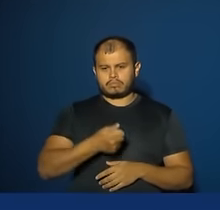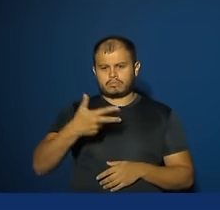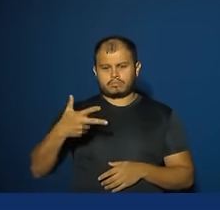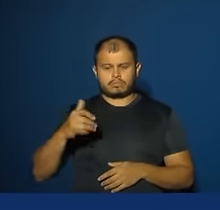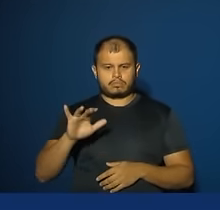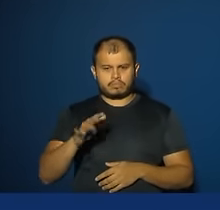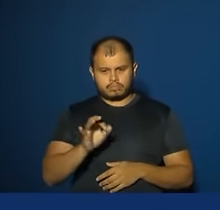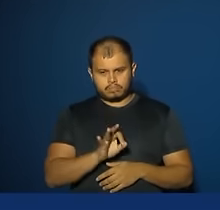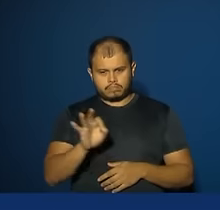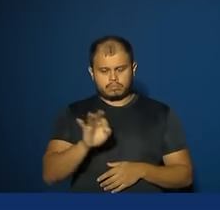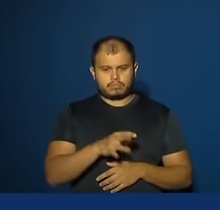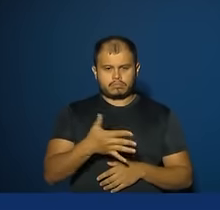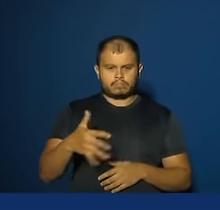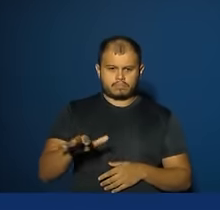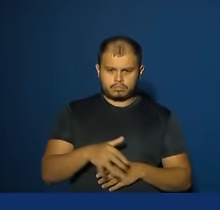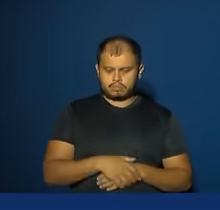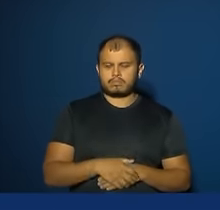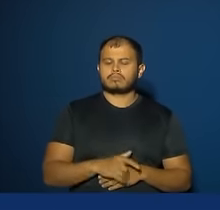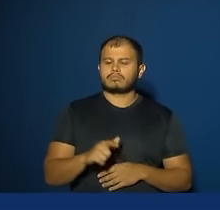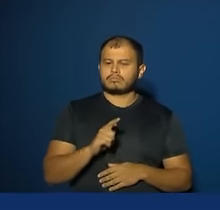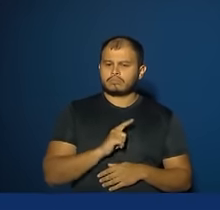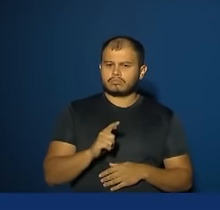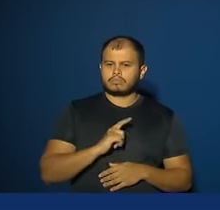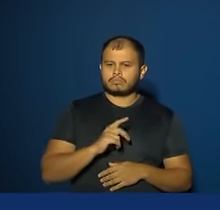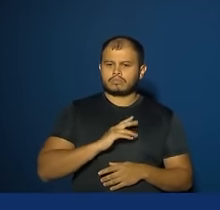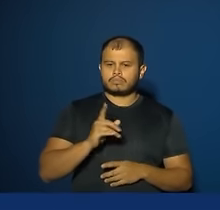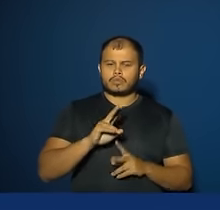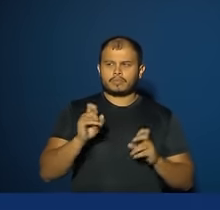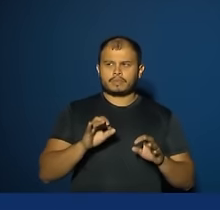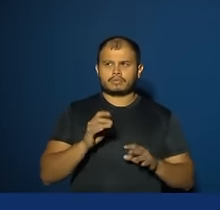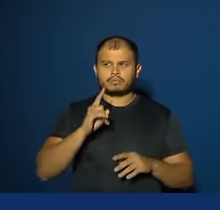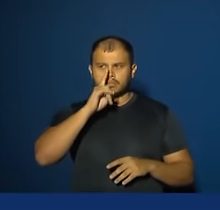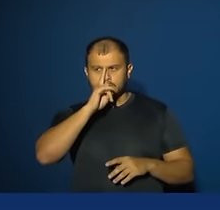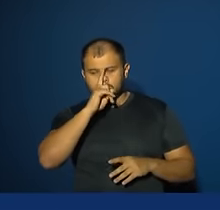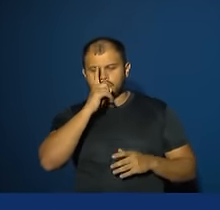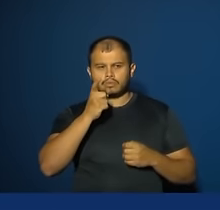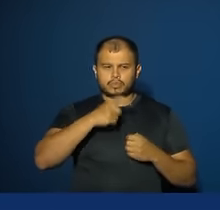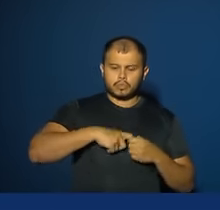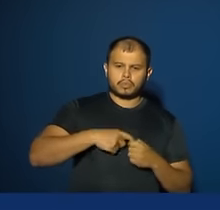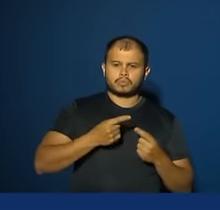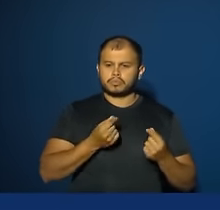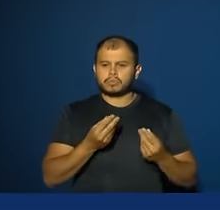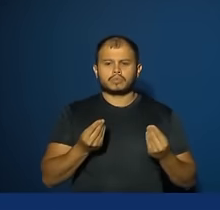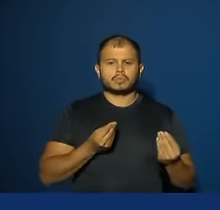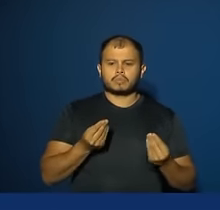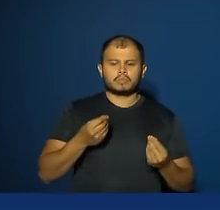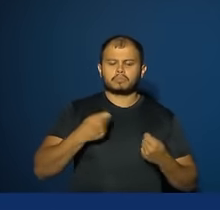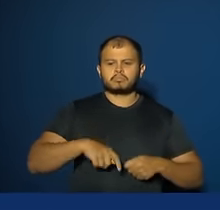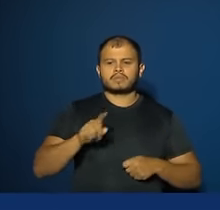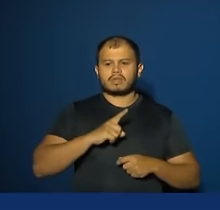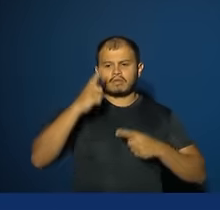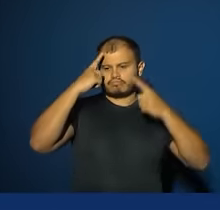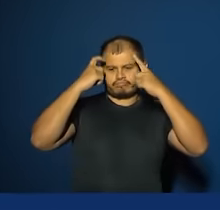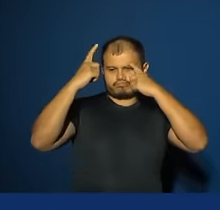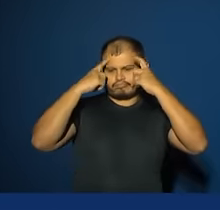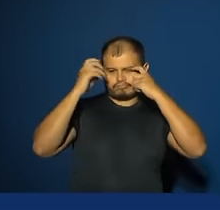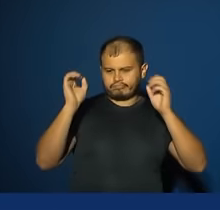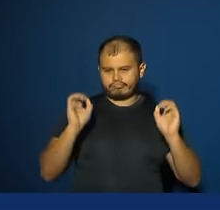real. Assim, gosto muito da simetria de risco-retorno. Então, não precisa inventar muito, acho